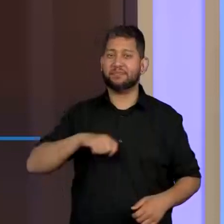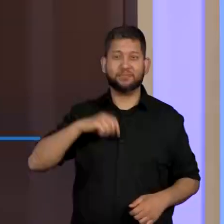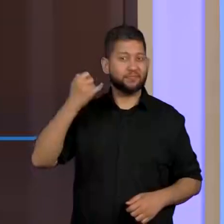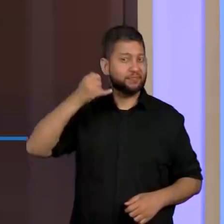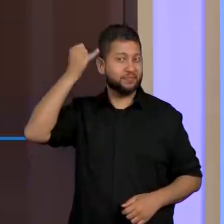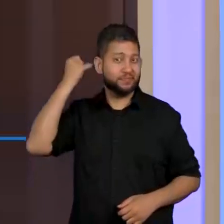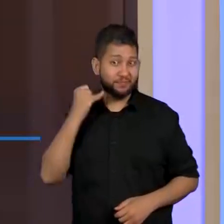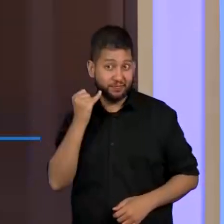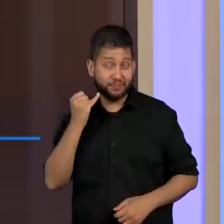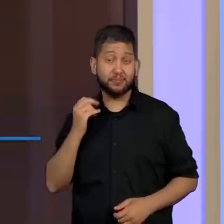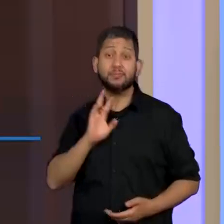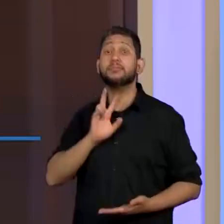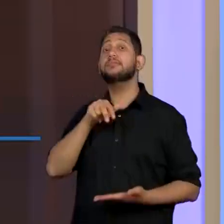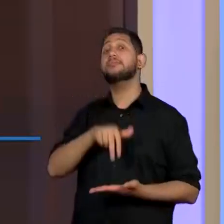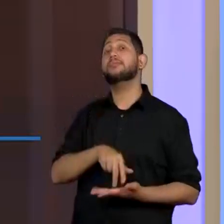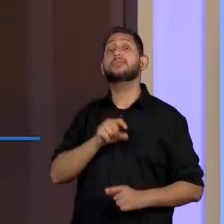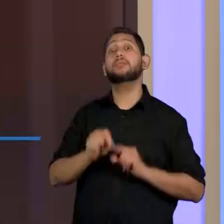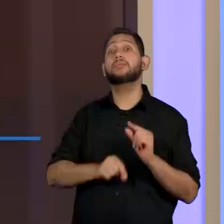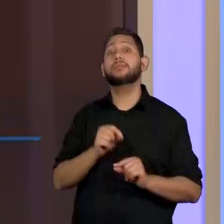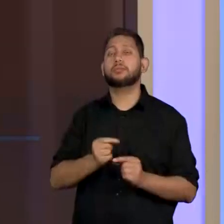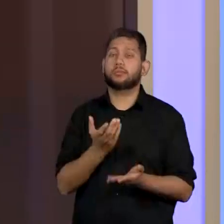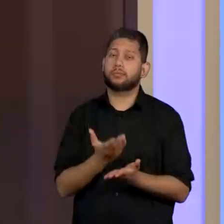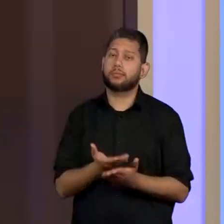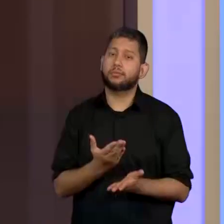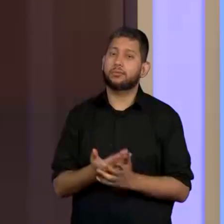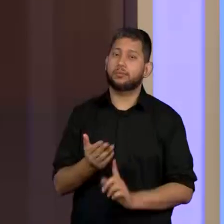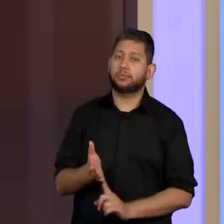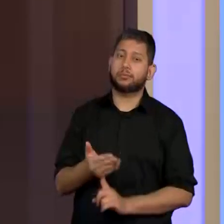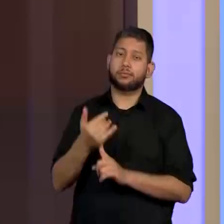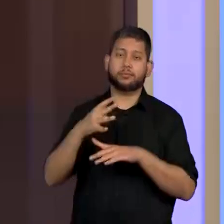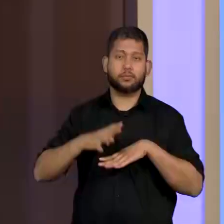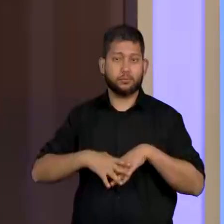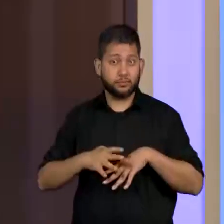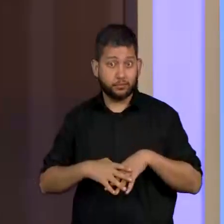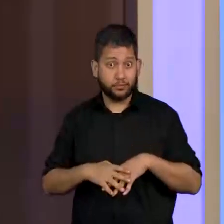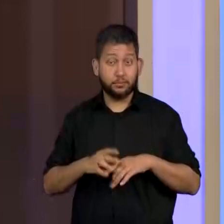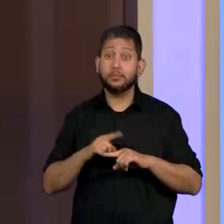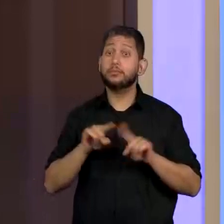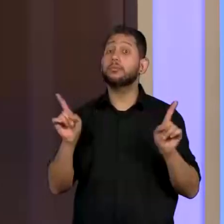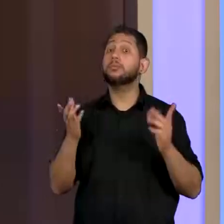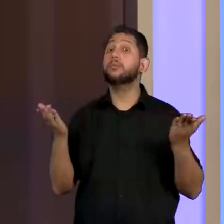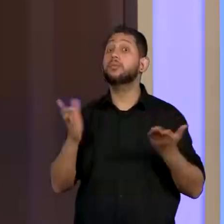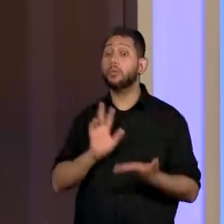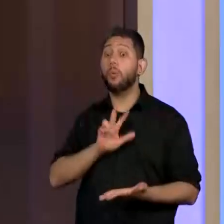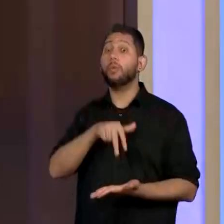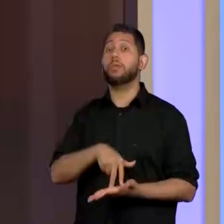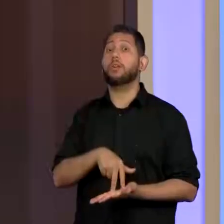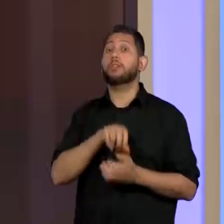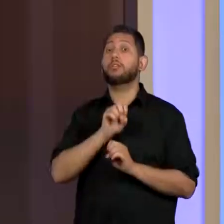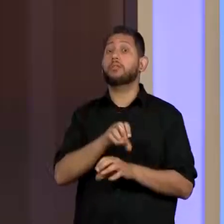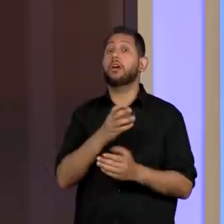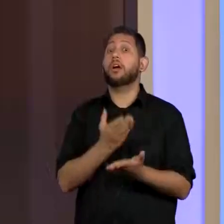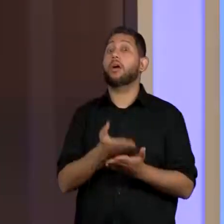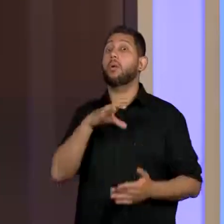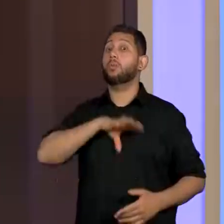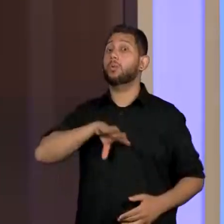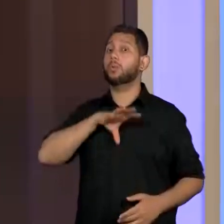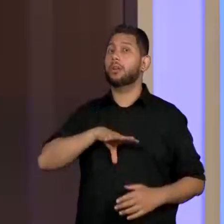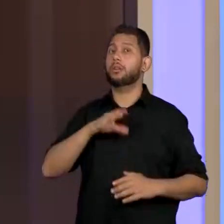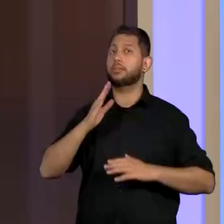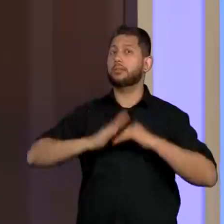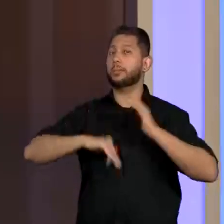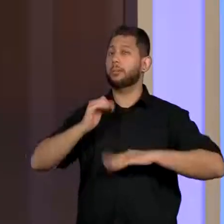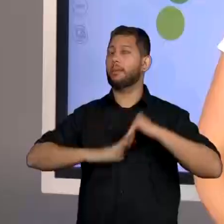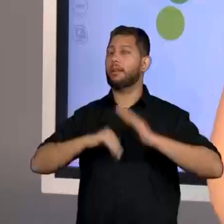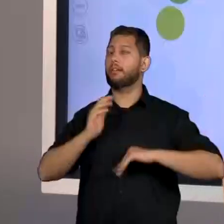estou aqui sempre nas aulas de tecnologia e matemática mas hoje eu vim para aula de língua portuguesa porque mão